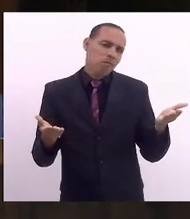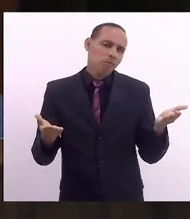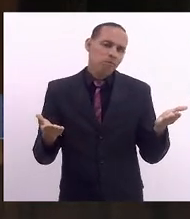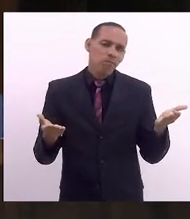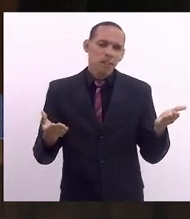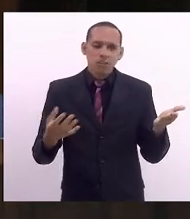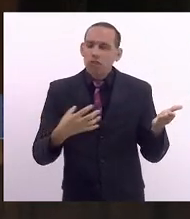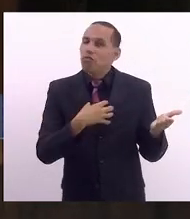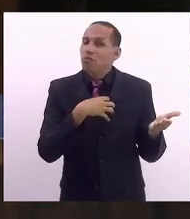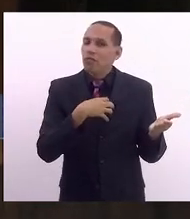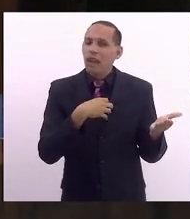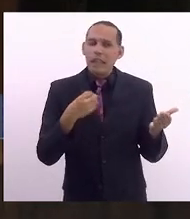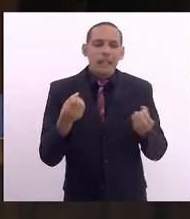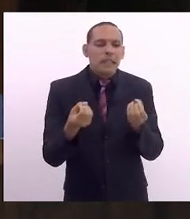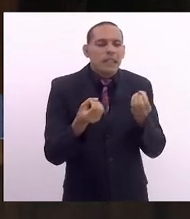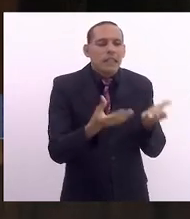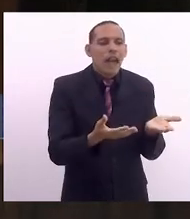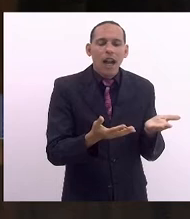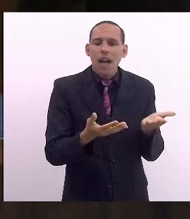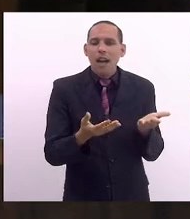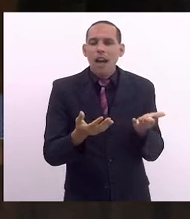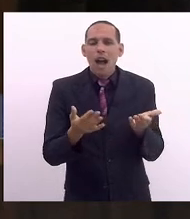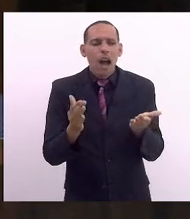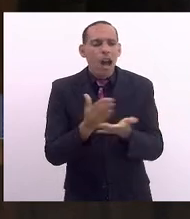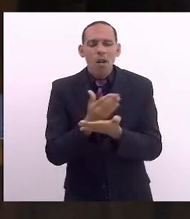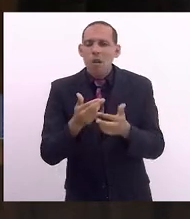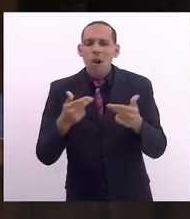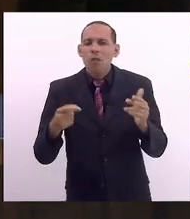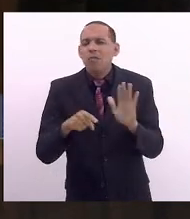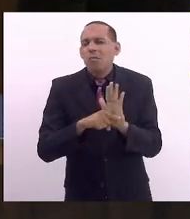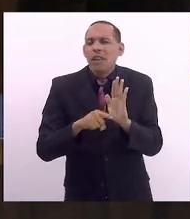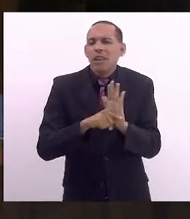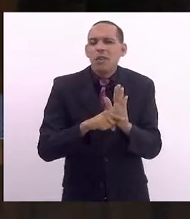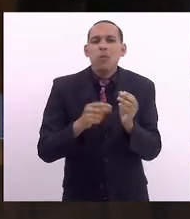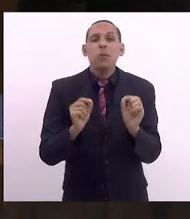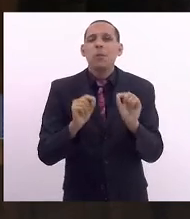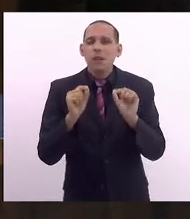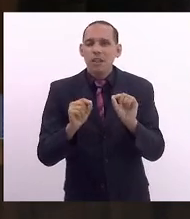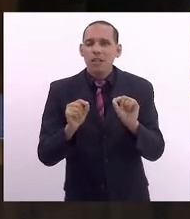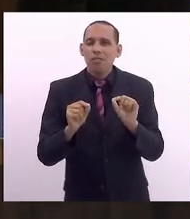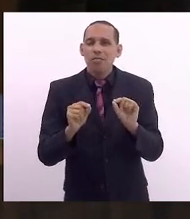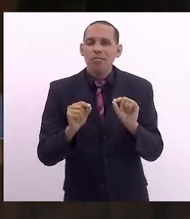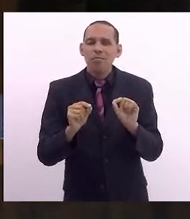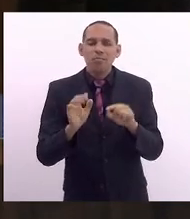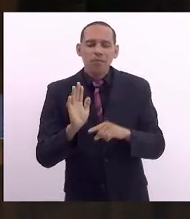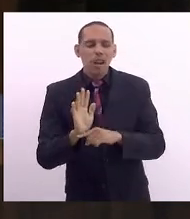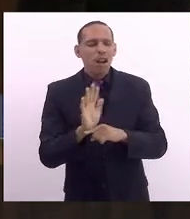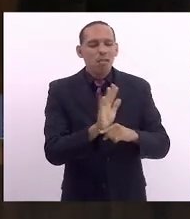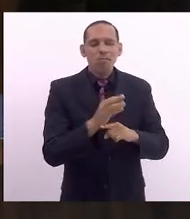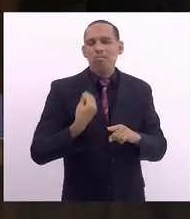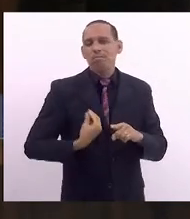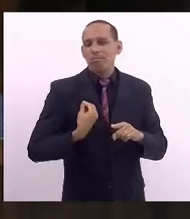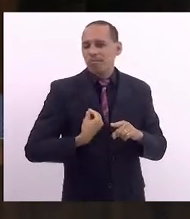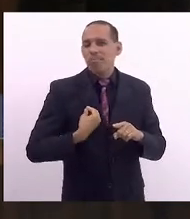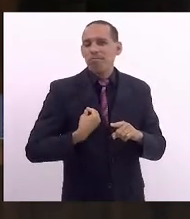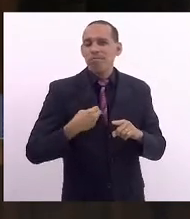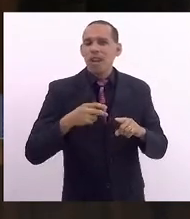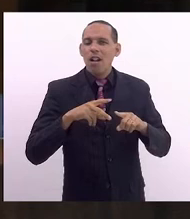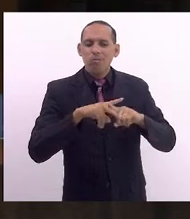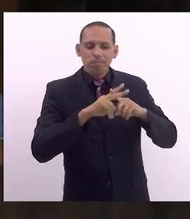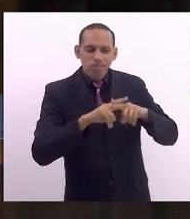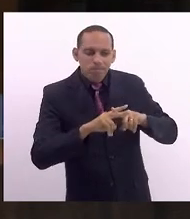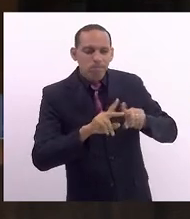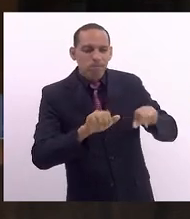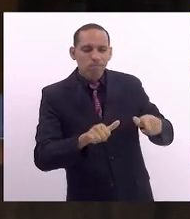forma produzir o mínimo, ainda que muito, muito ínfimo, o mínimo de reparação para a vida desses jovens